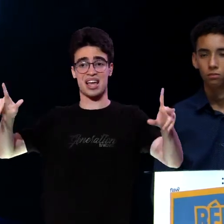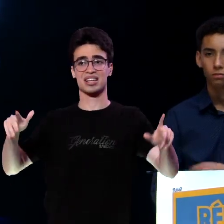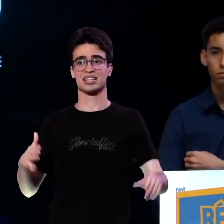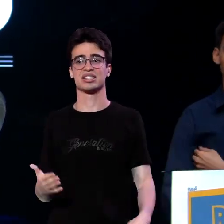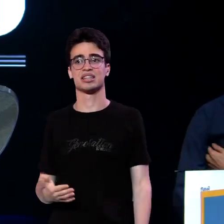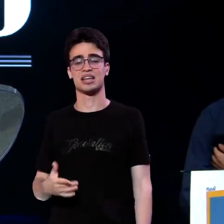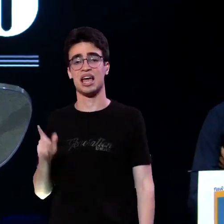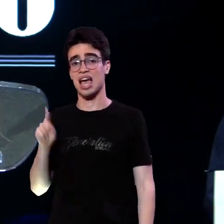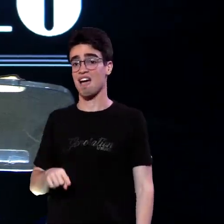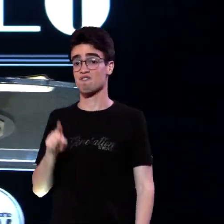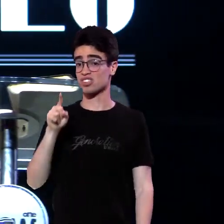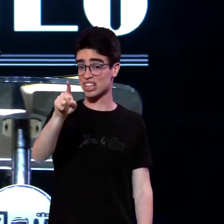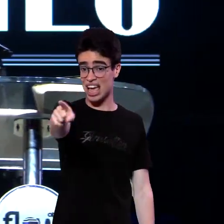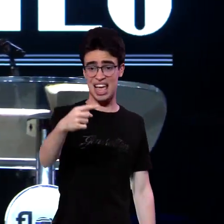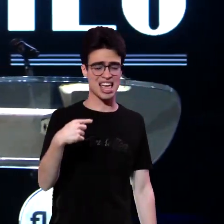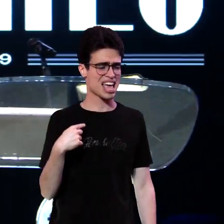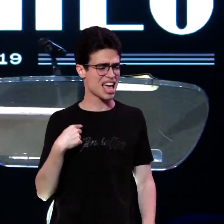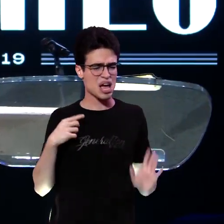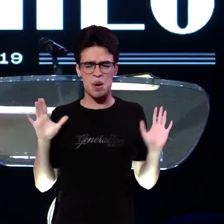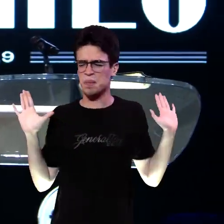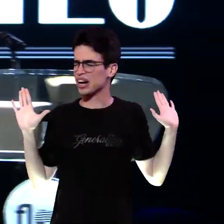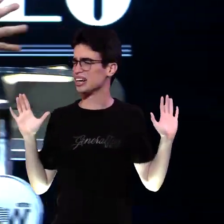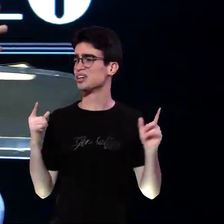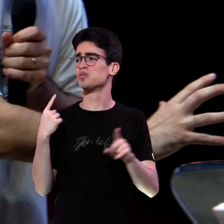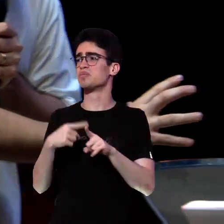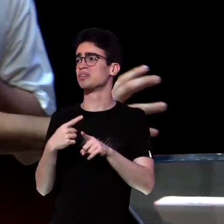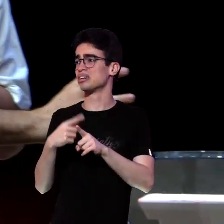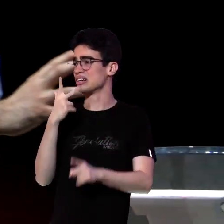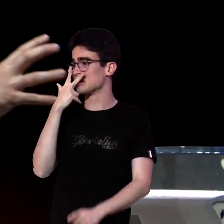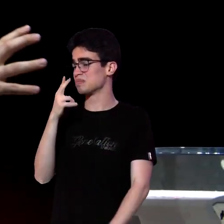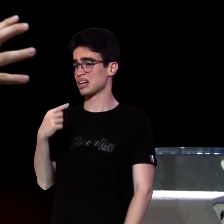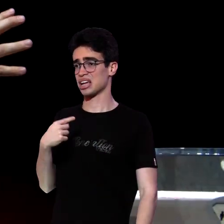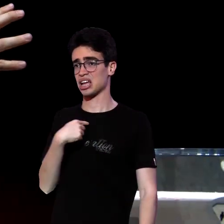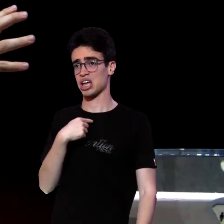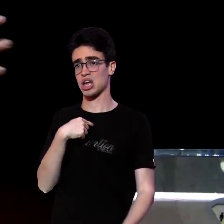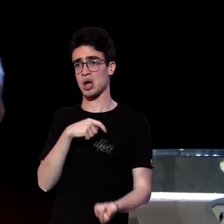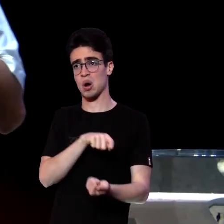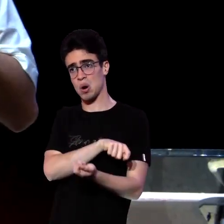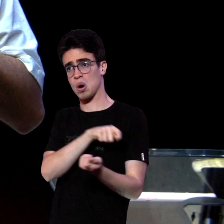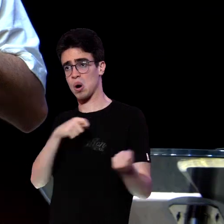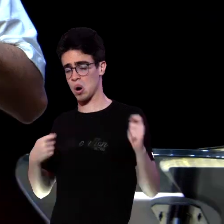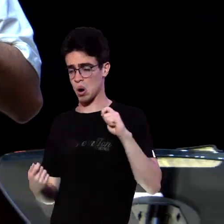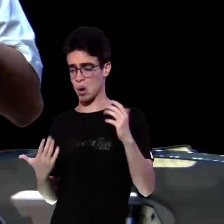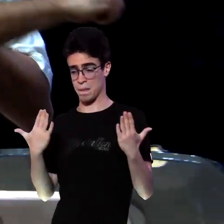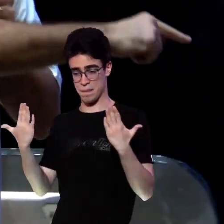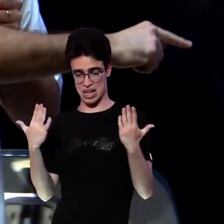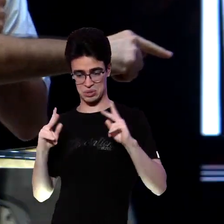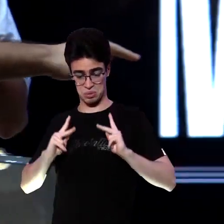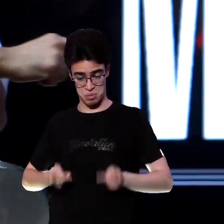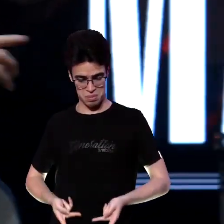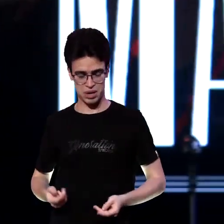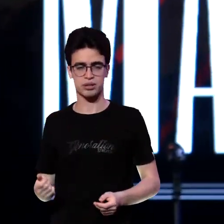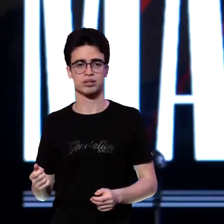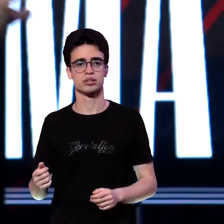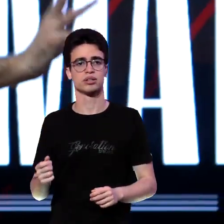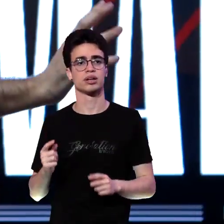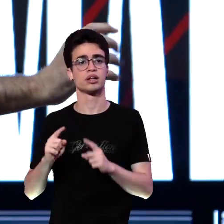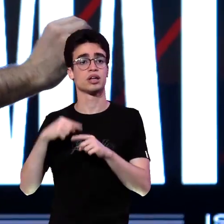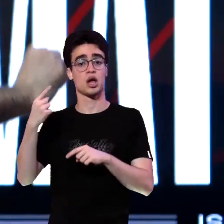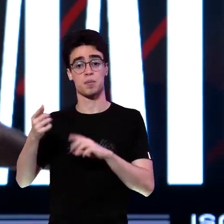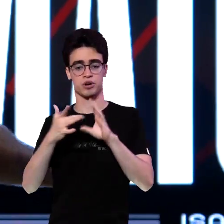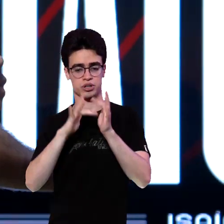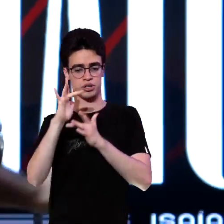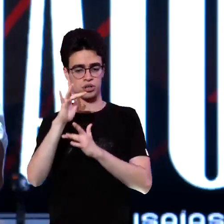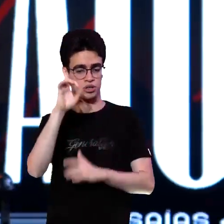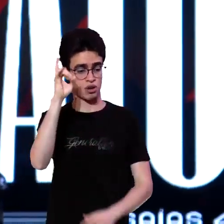minha. Então para de se colocar no tribunal humano. E depois ele fala para os amigos de Jó também: parem